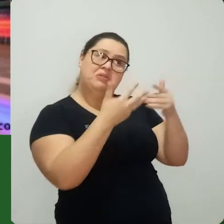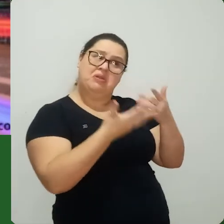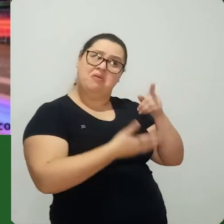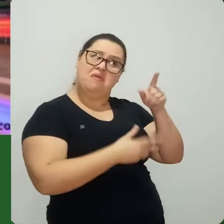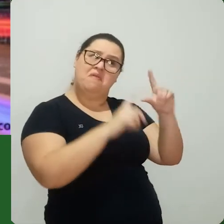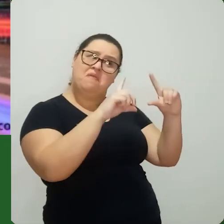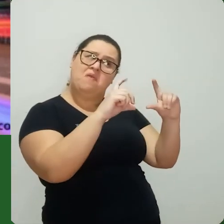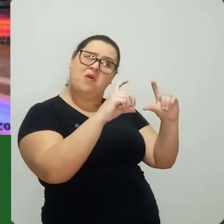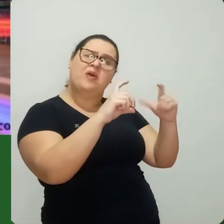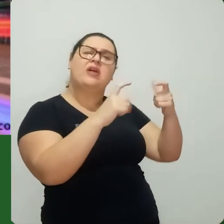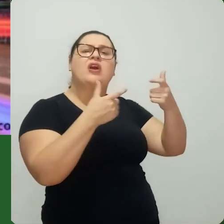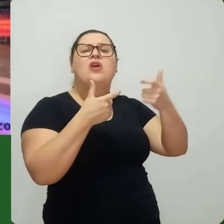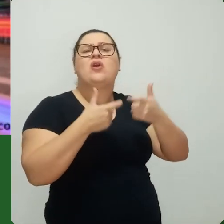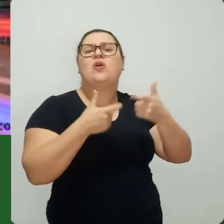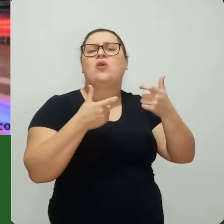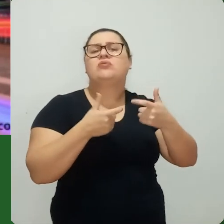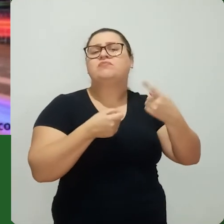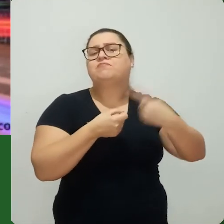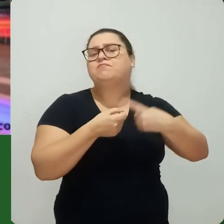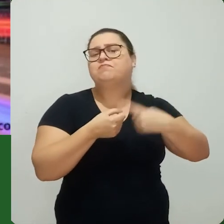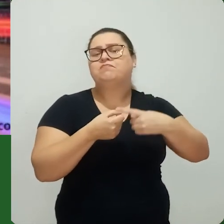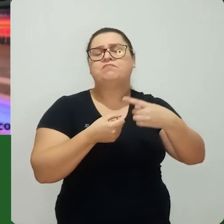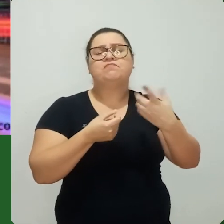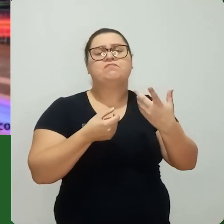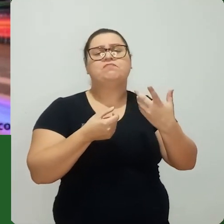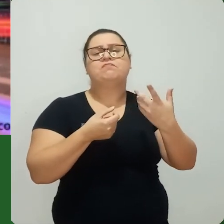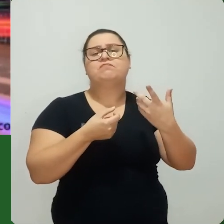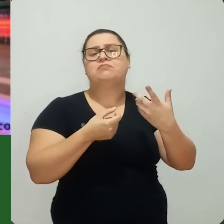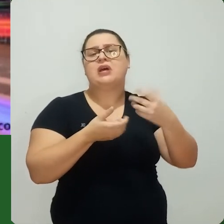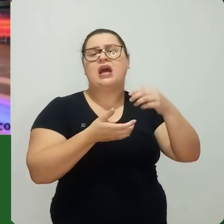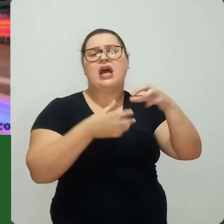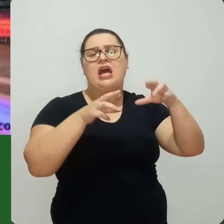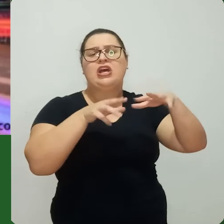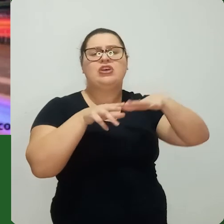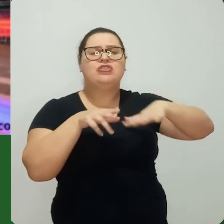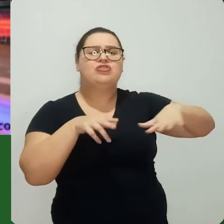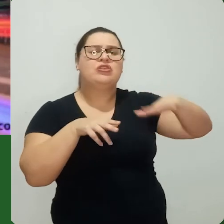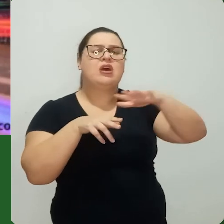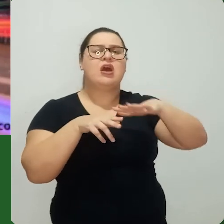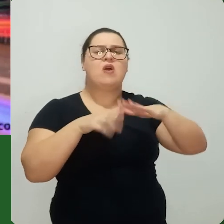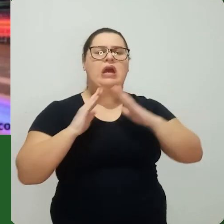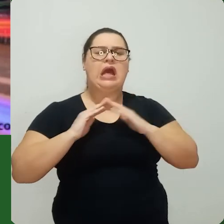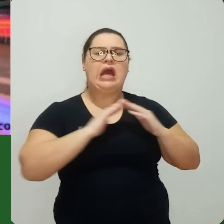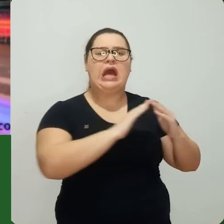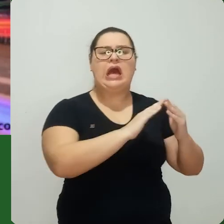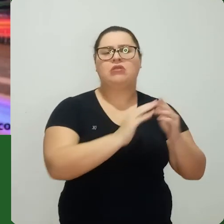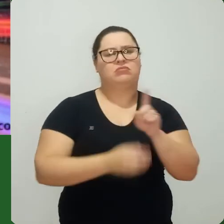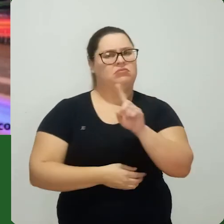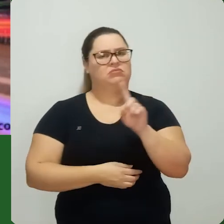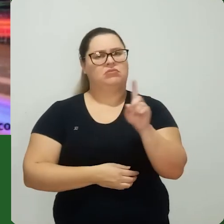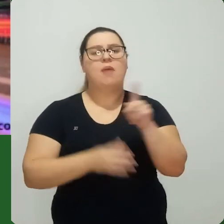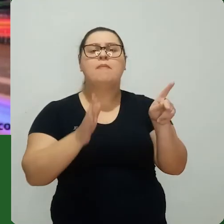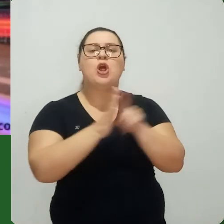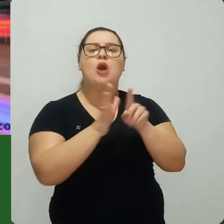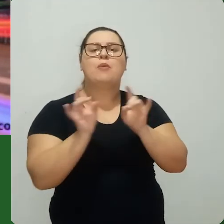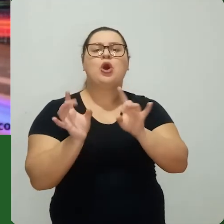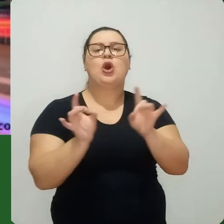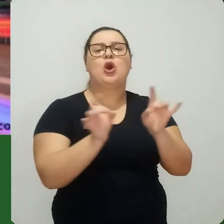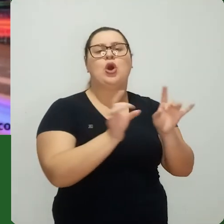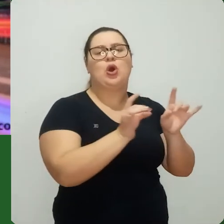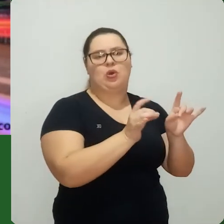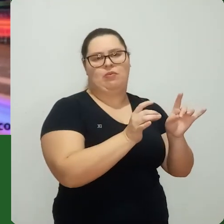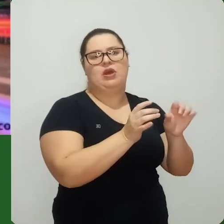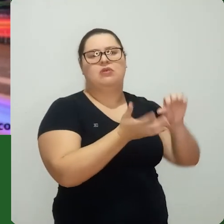muito provavelmente, essa fotografia foi feita em algum centro urbano ou em alguma região não residencial, né, uma zona não residencial